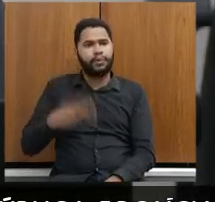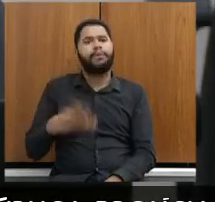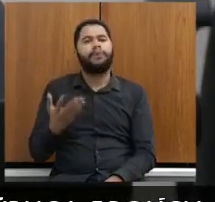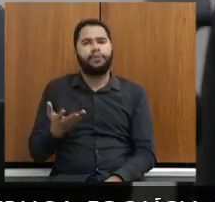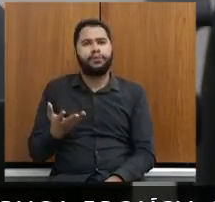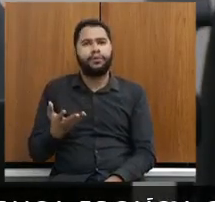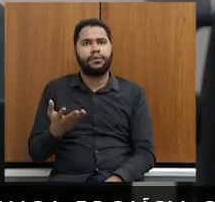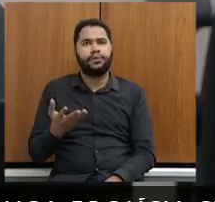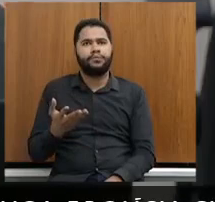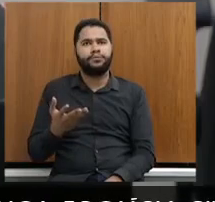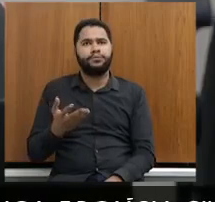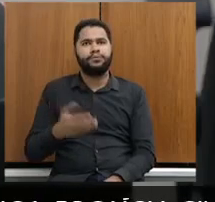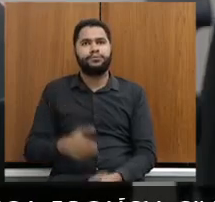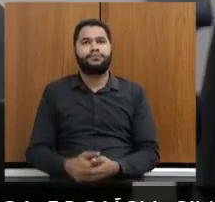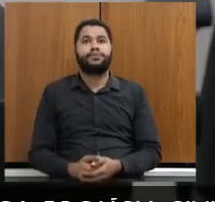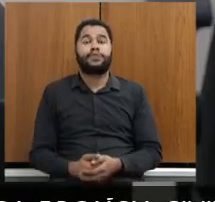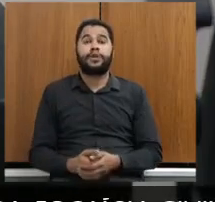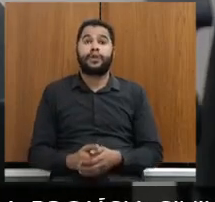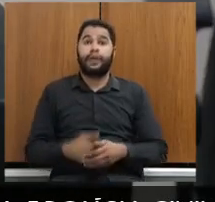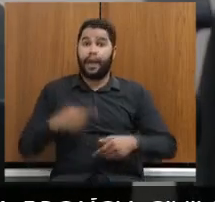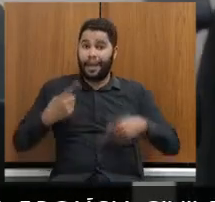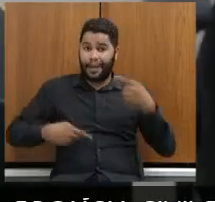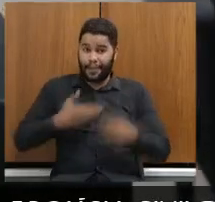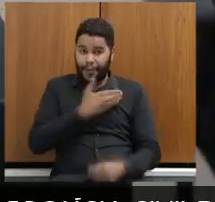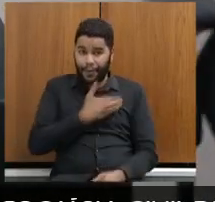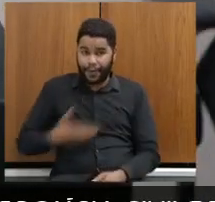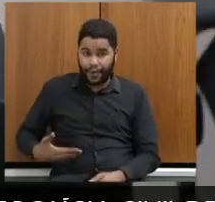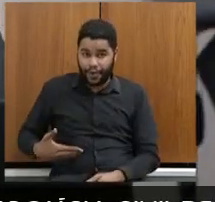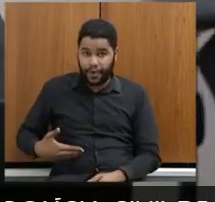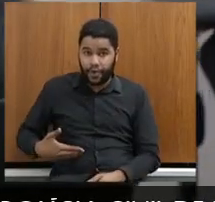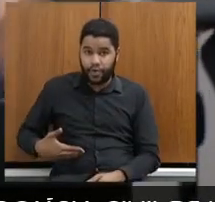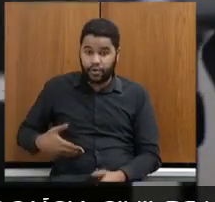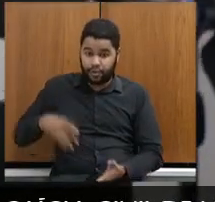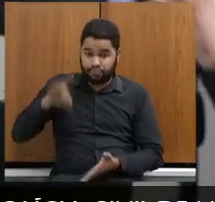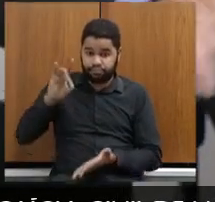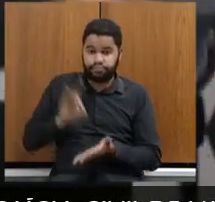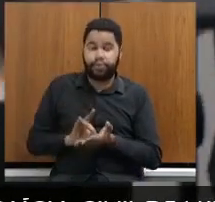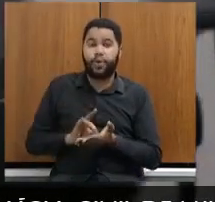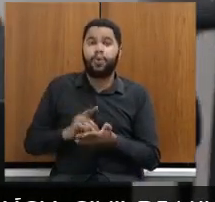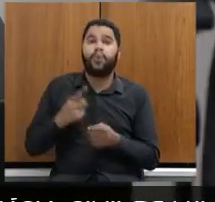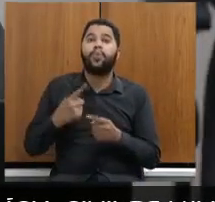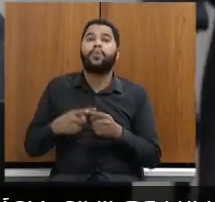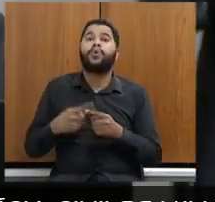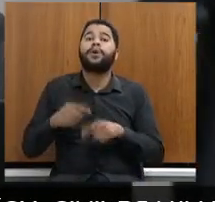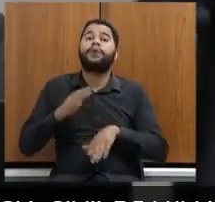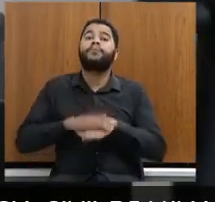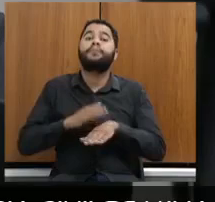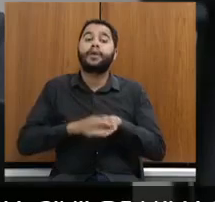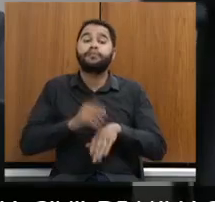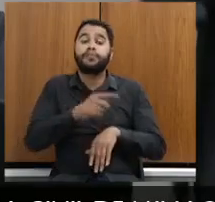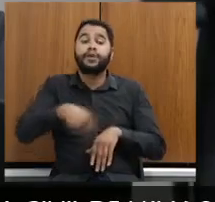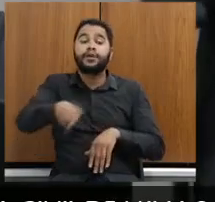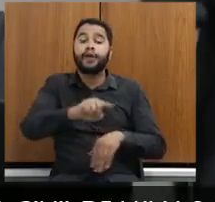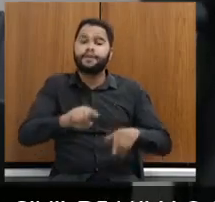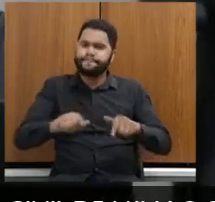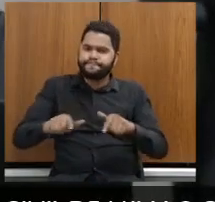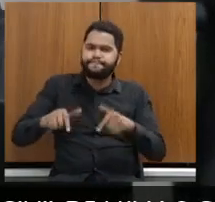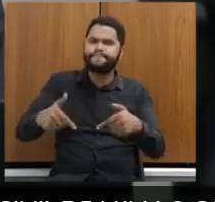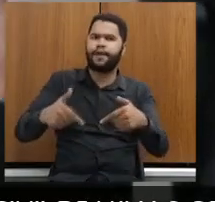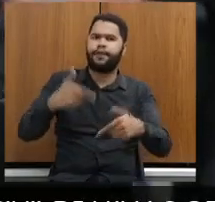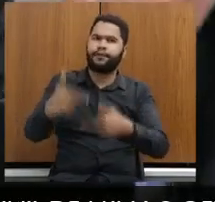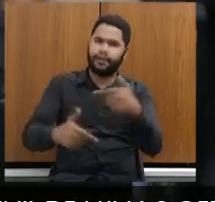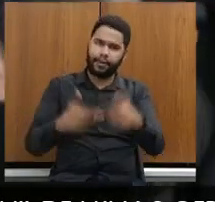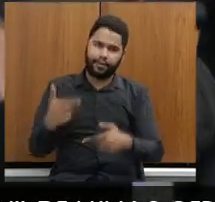e lágrima dos Servidores que a política pública ela só é levada a efeito por que está na ponta da linha ali